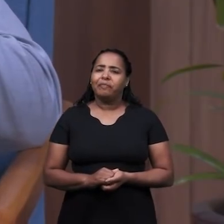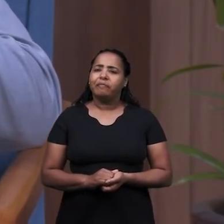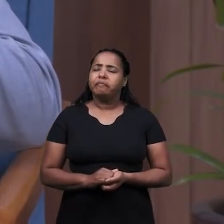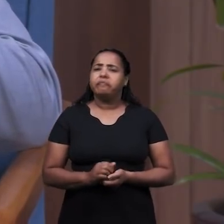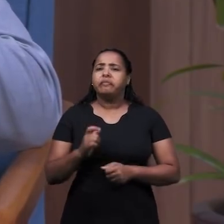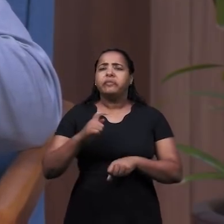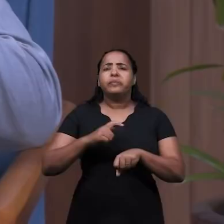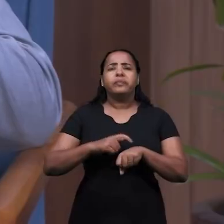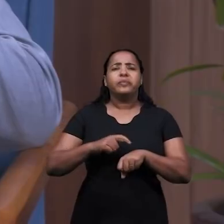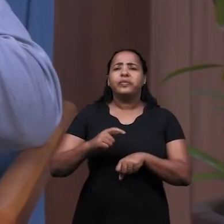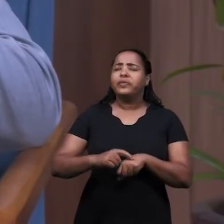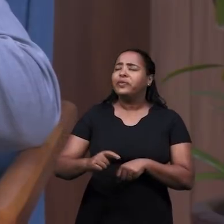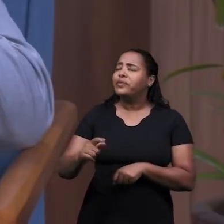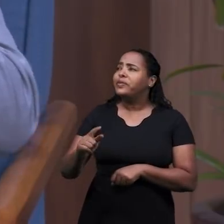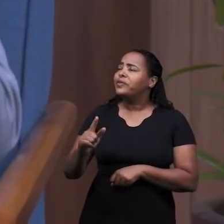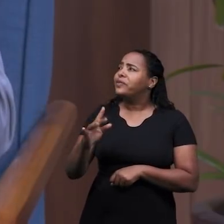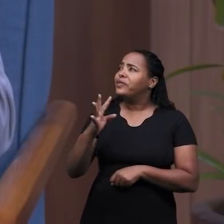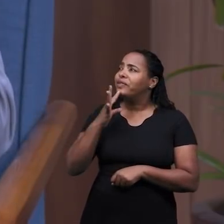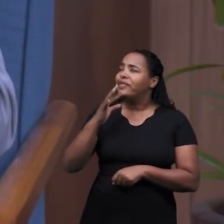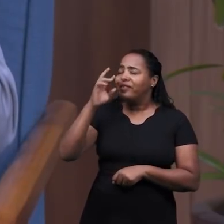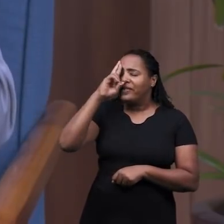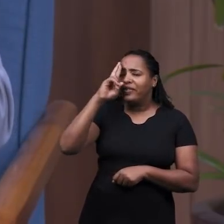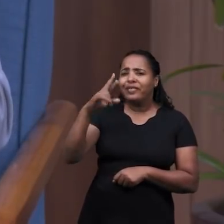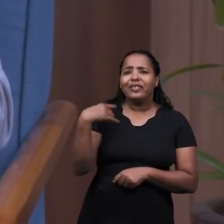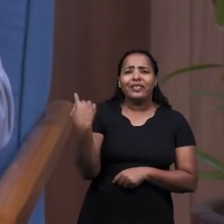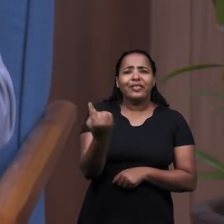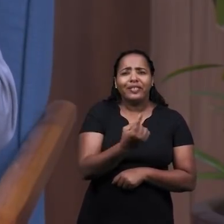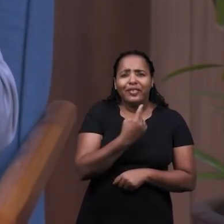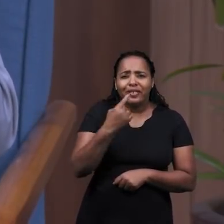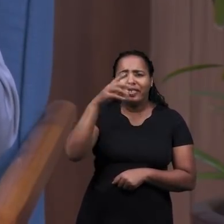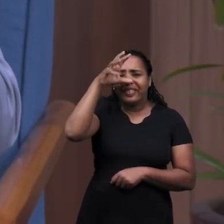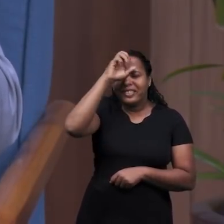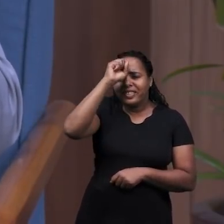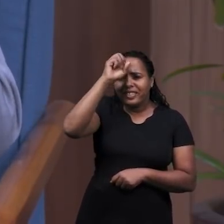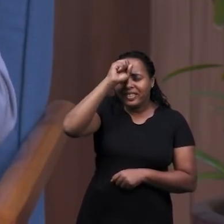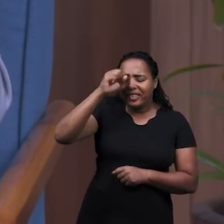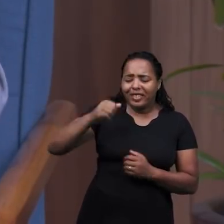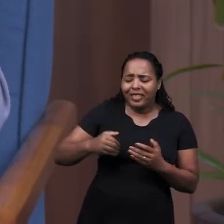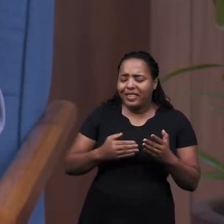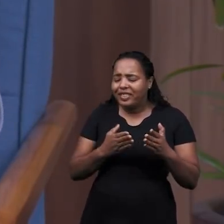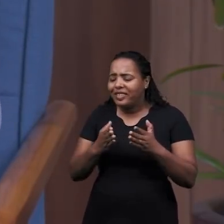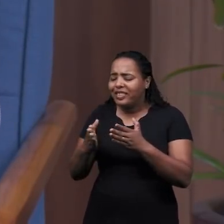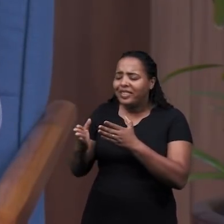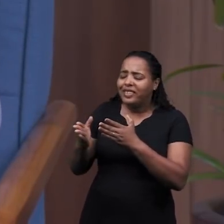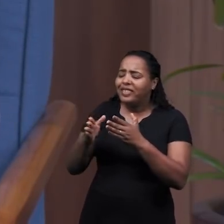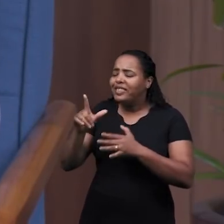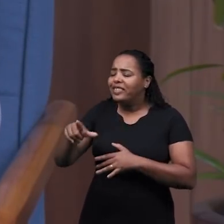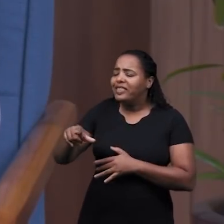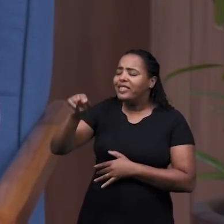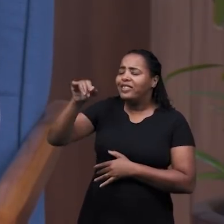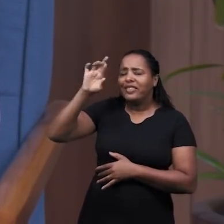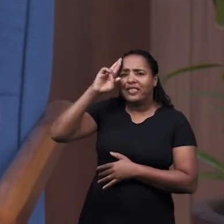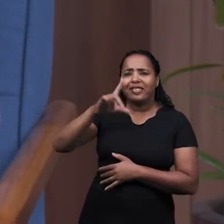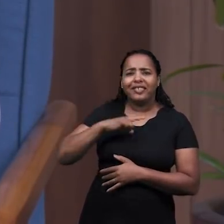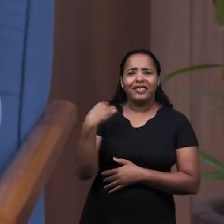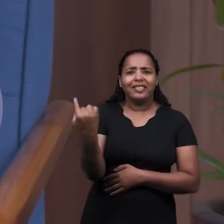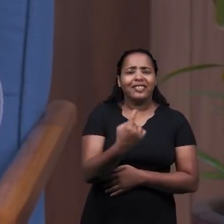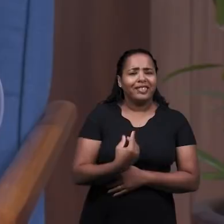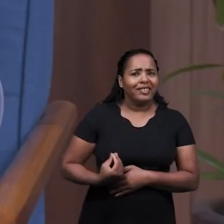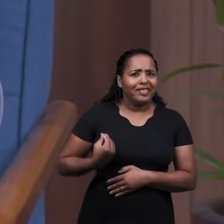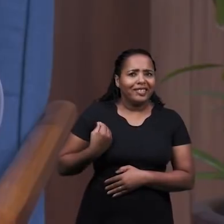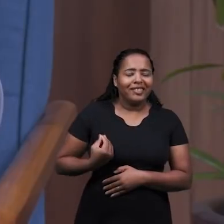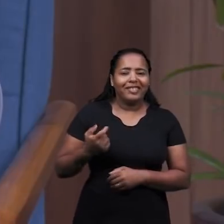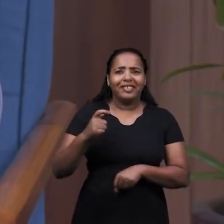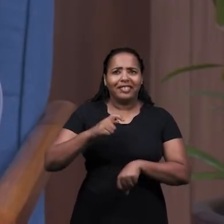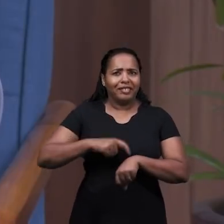Quando conhecemos ao Senhor, aprendemos a andar nos caminhos que Ele determina para as nossas vidas. E